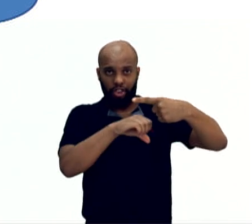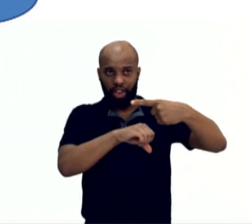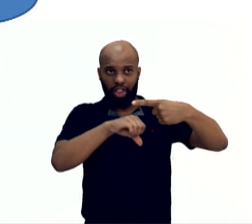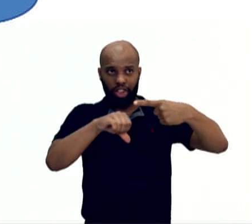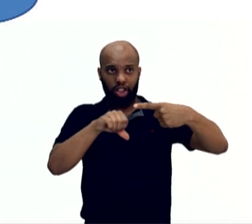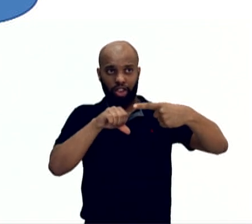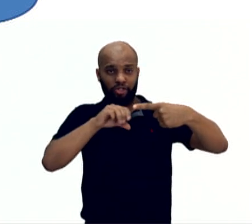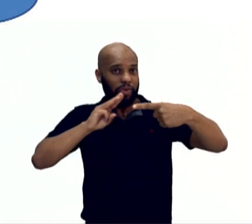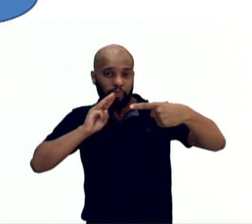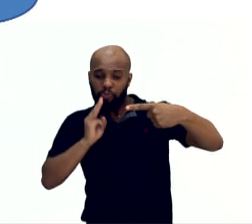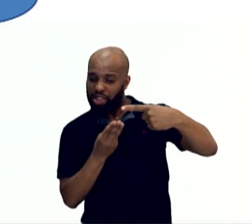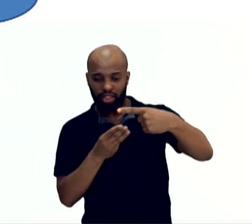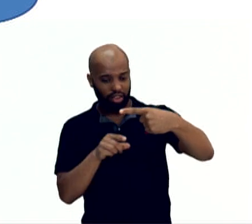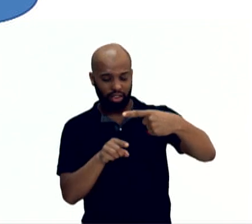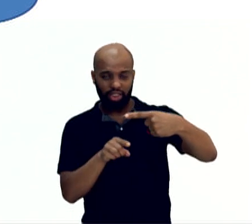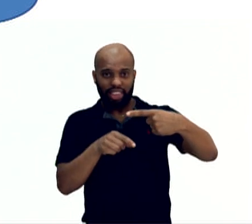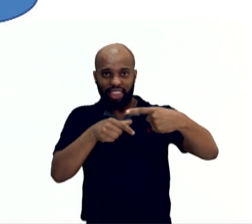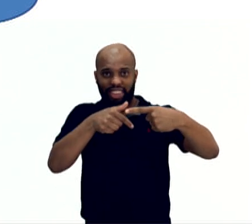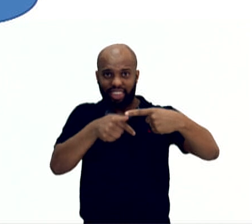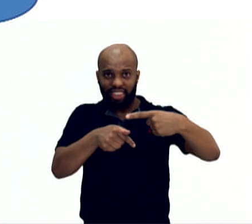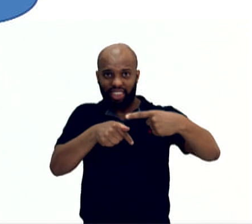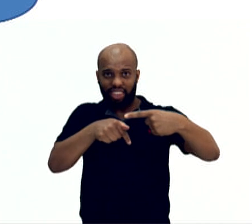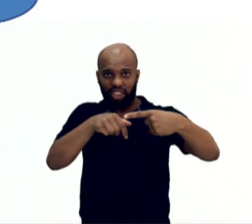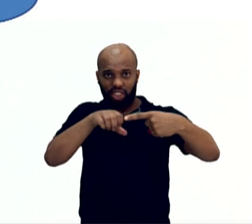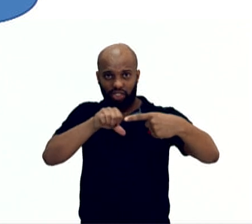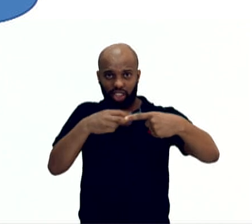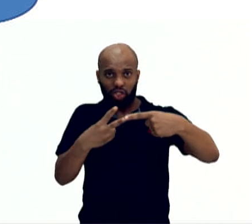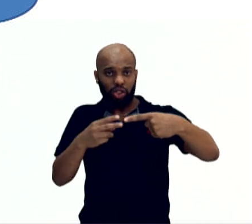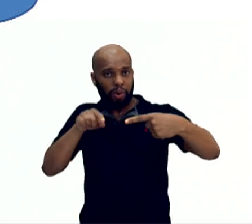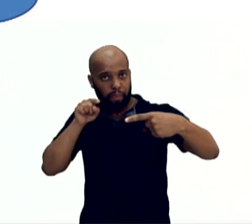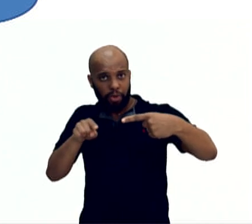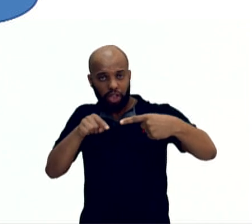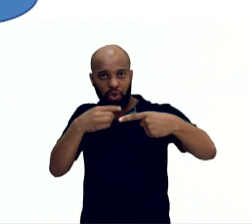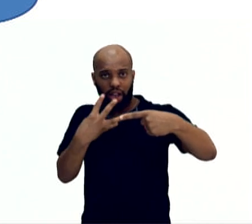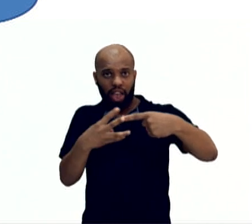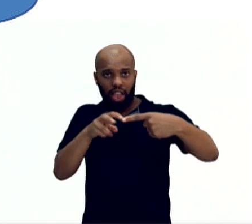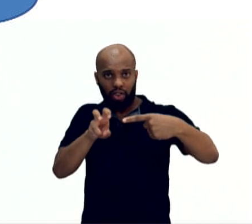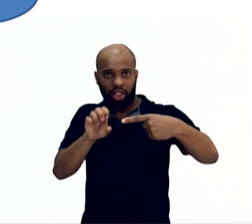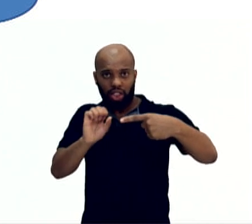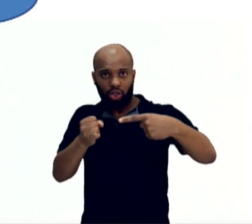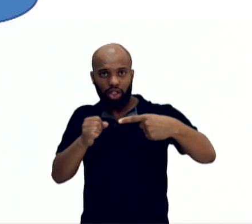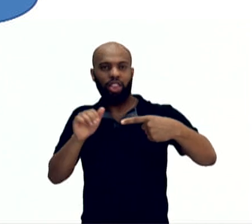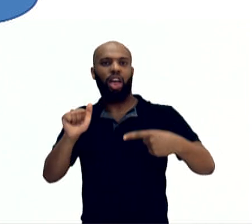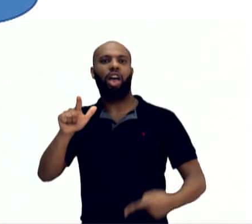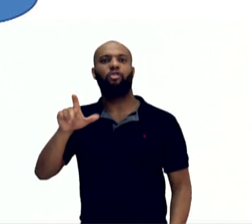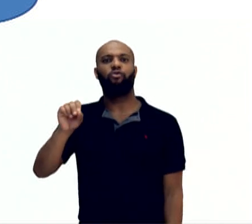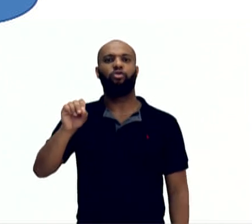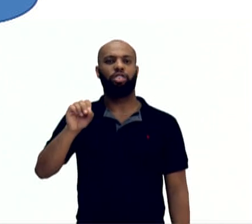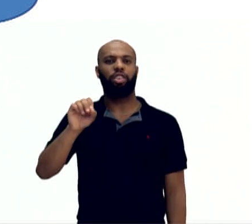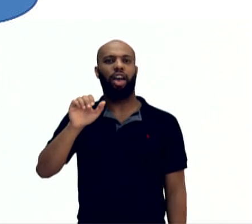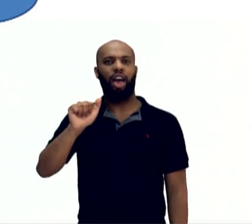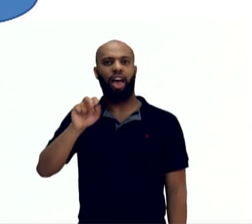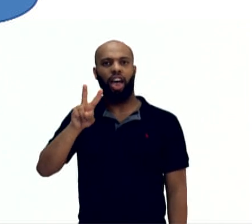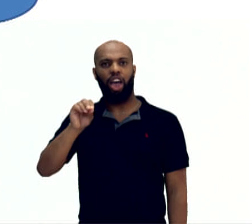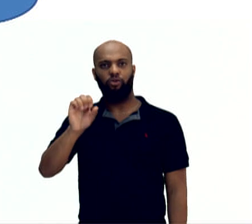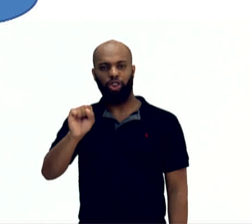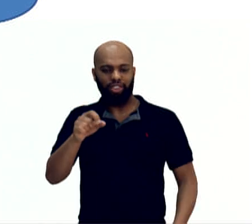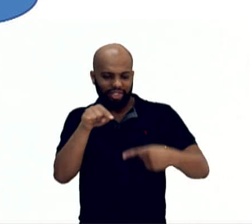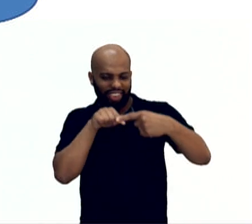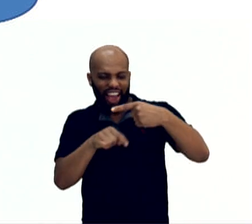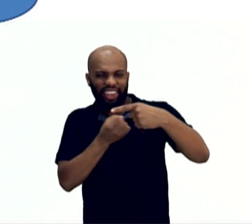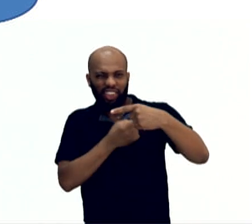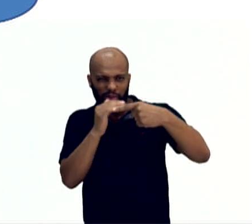vai volta sozinha, né? Essas são as trenas. Mas a gente tem também os instrumentos das costureiras,